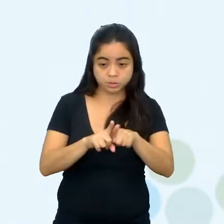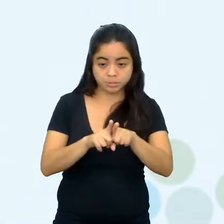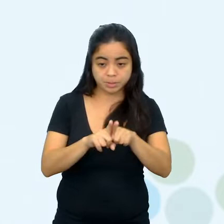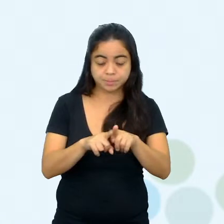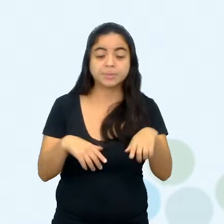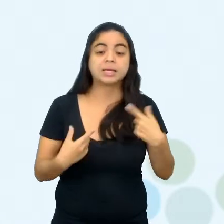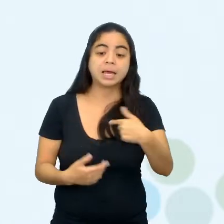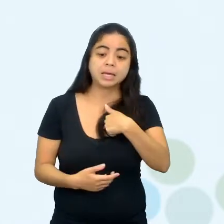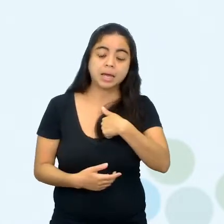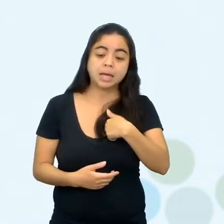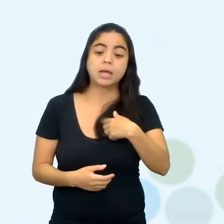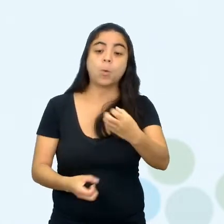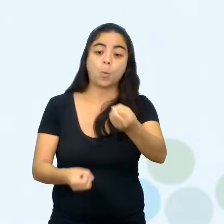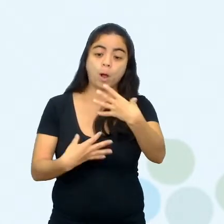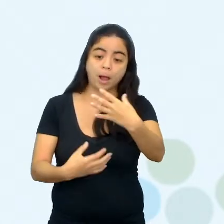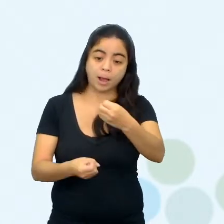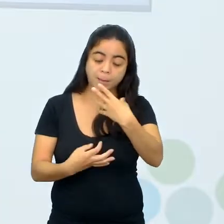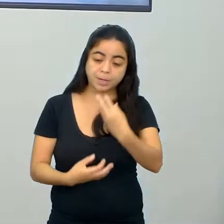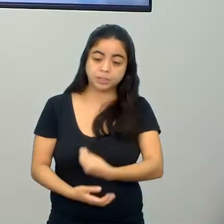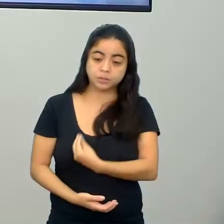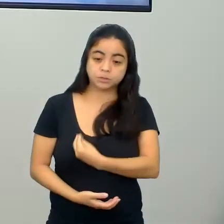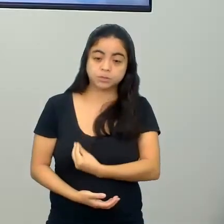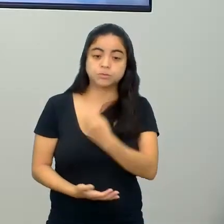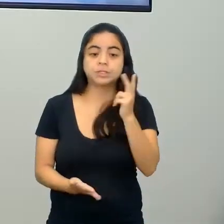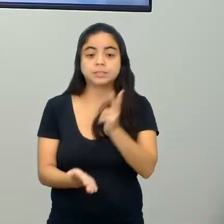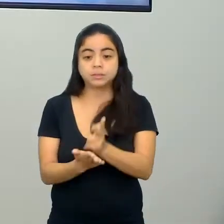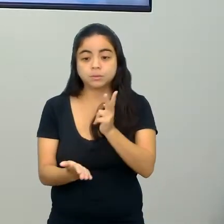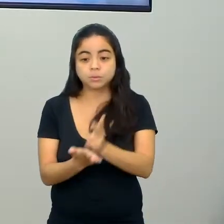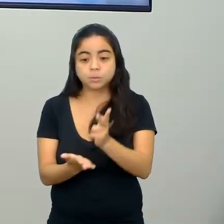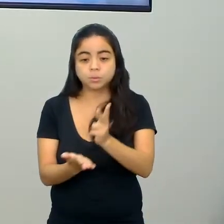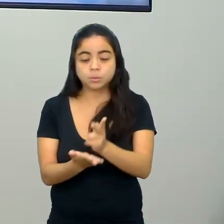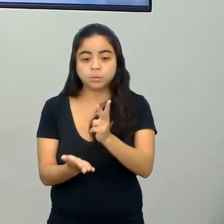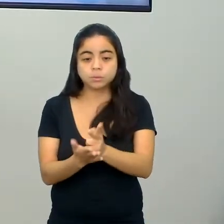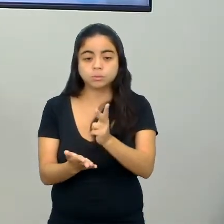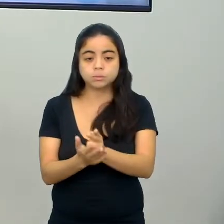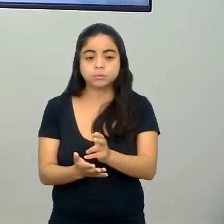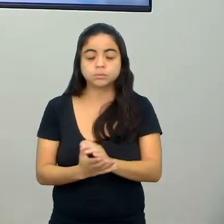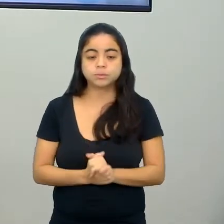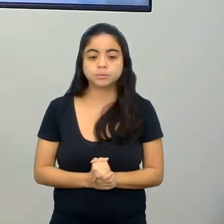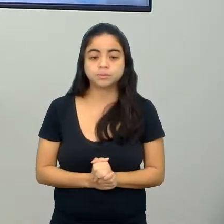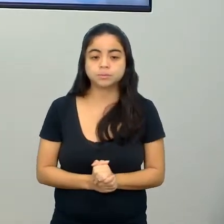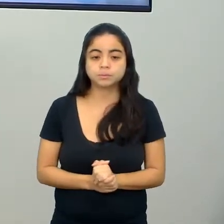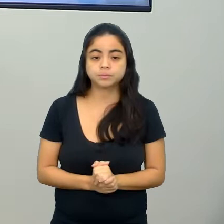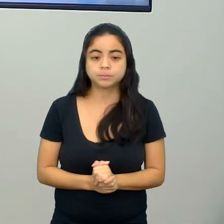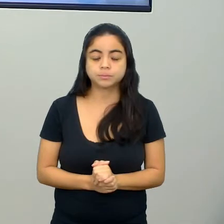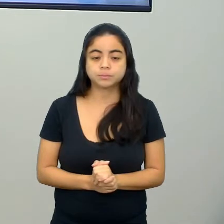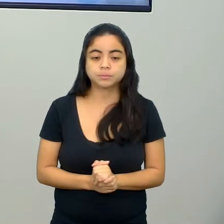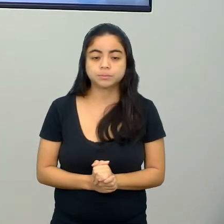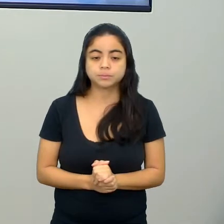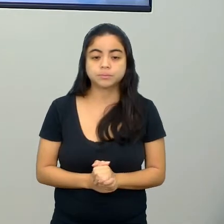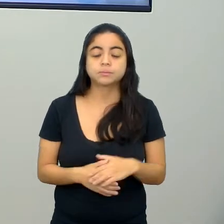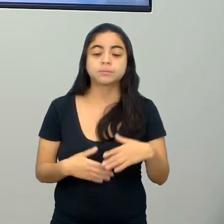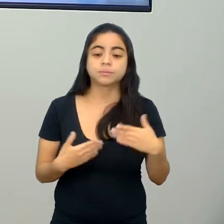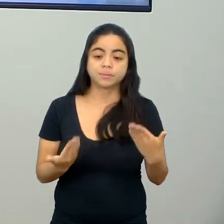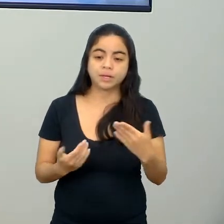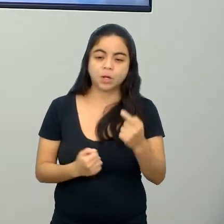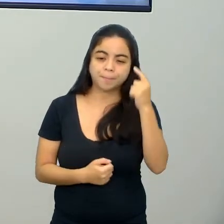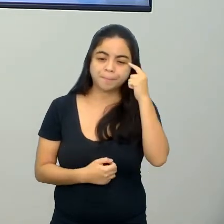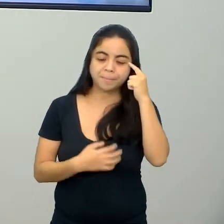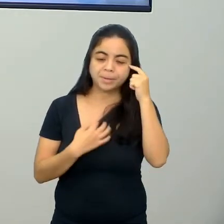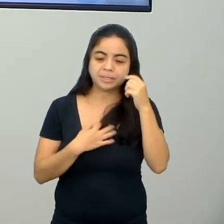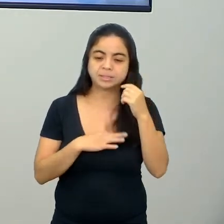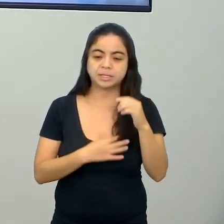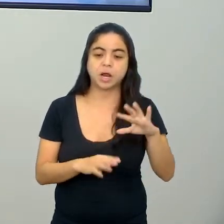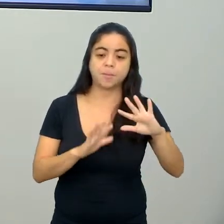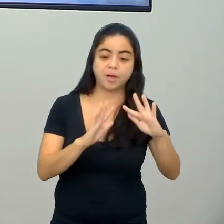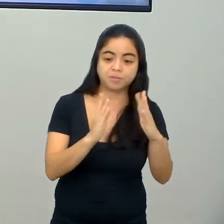uma coisa que eu trouxe da minha vivência com a minha mãe, de também acabar gostando muito. Então, eu peguei esse aspecto da minha